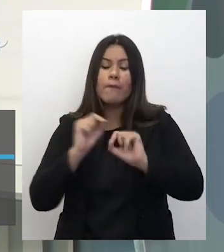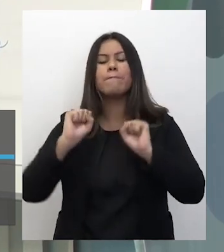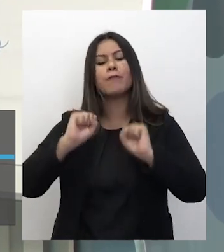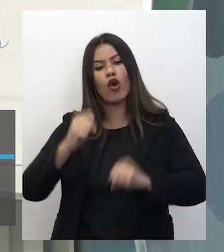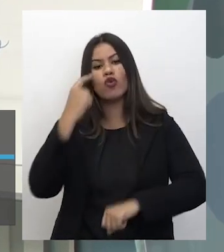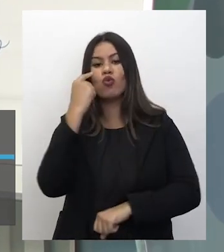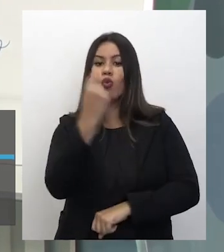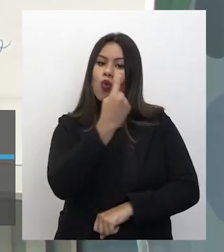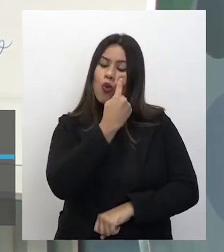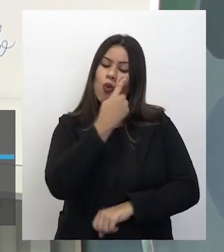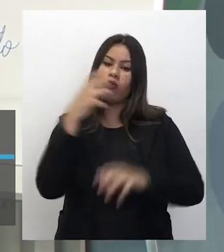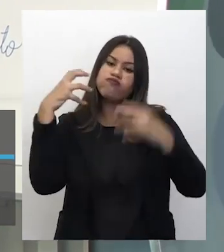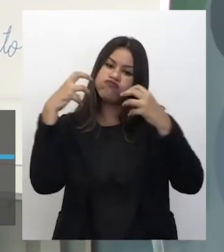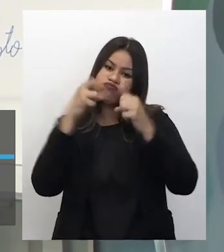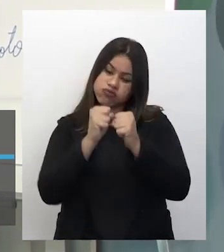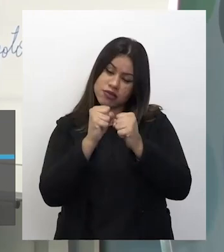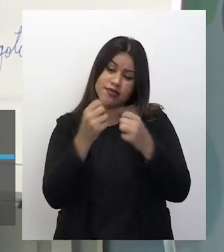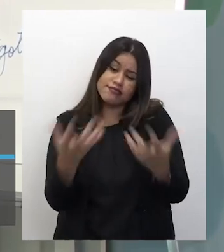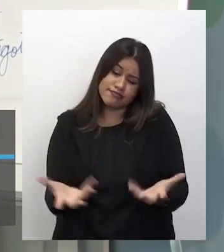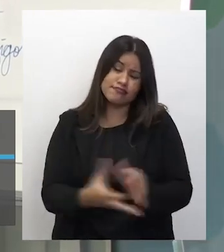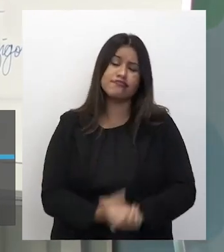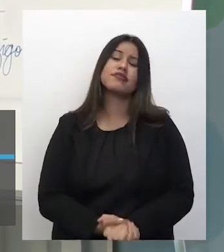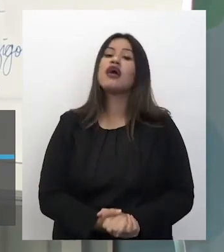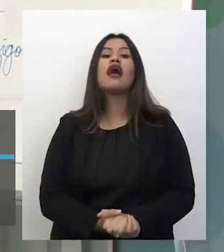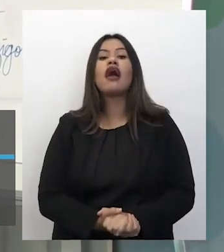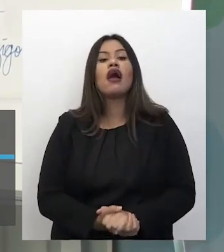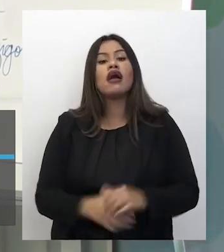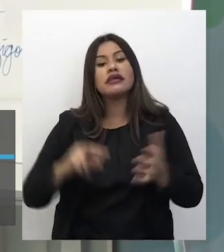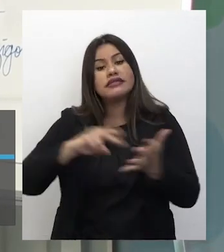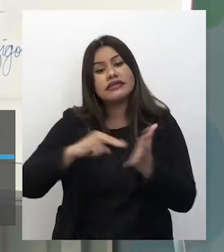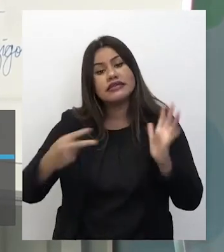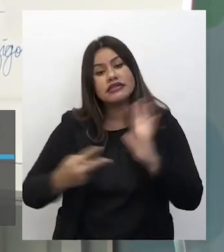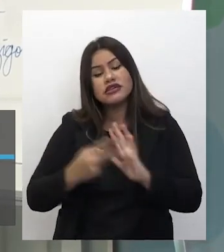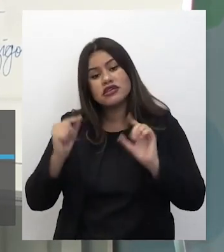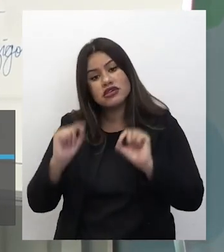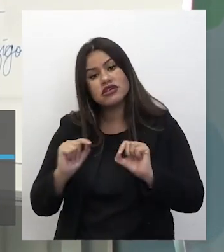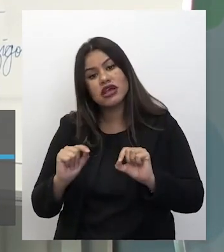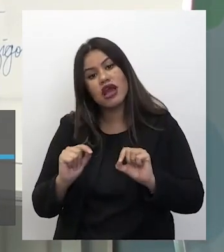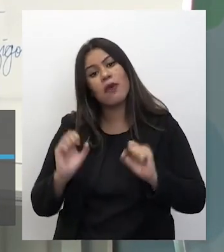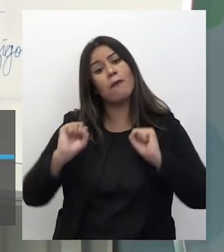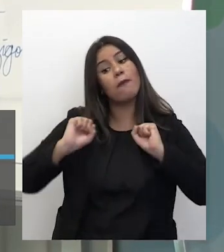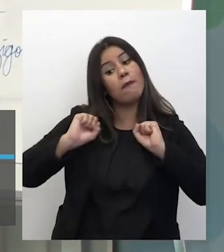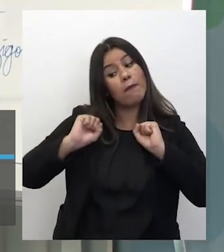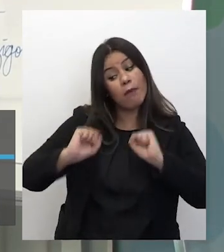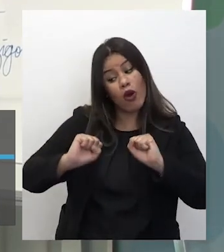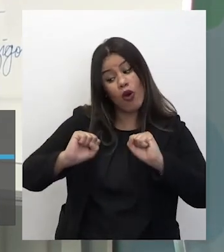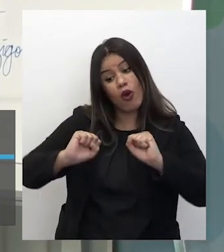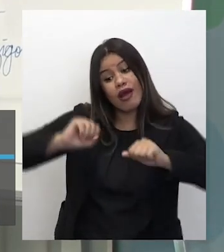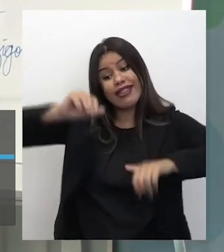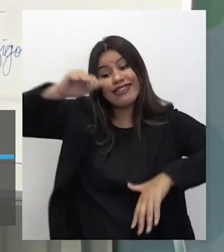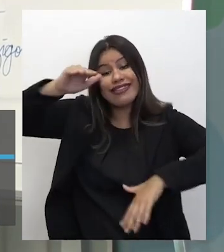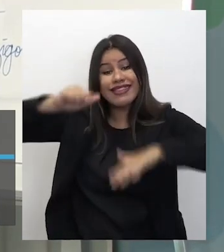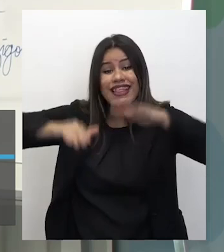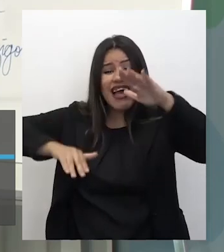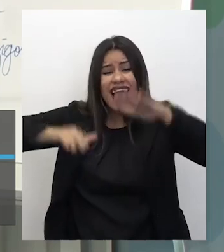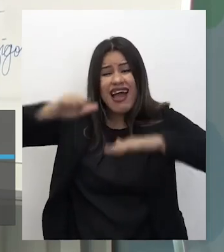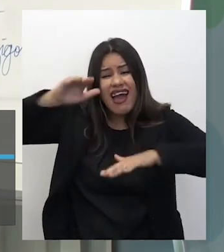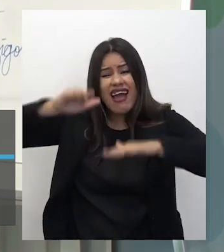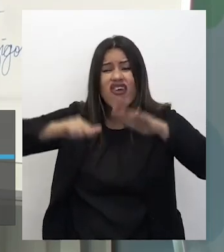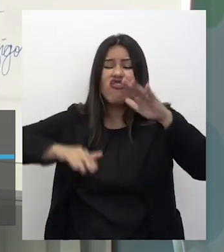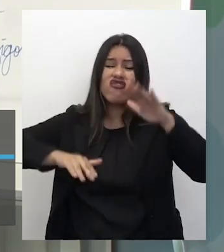de ter olho claro. Não quer dizer, tá? Não quer dizer que não vai acontecer. Isso é um sorteio da natureza. Vai depender de